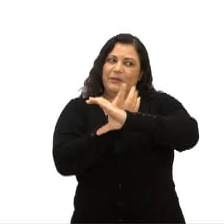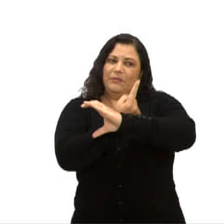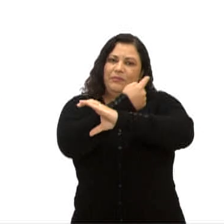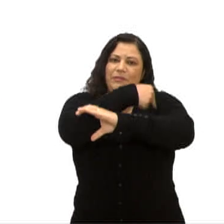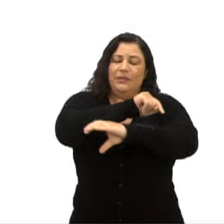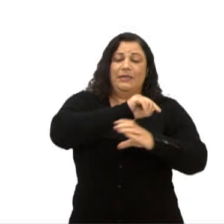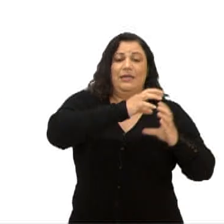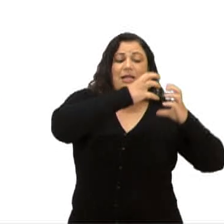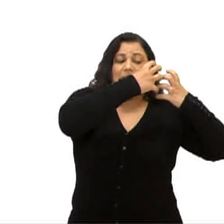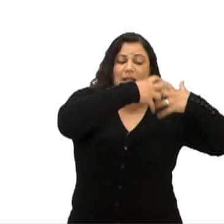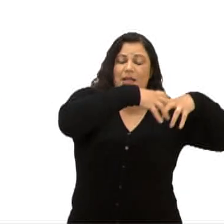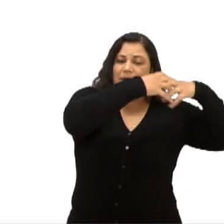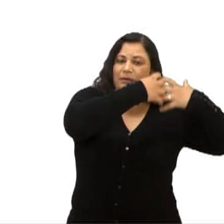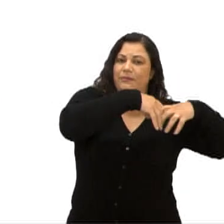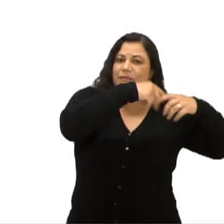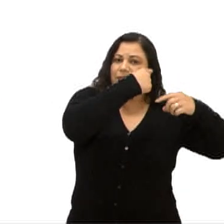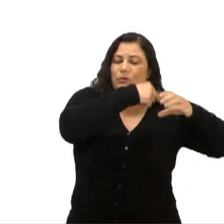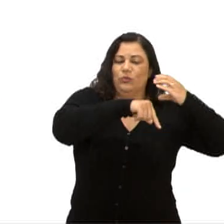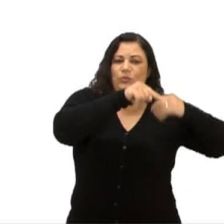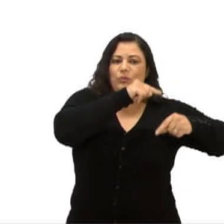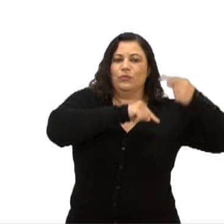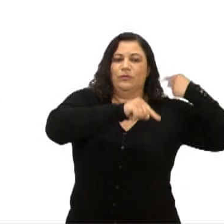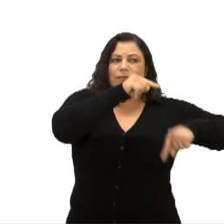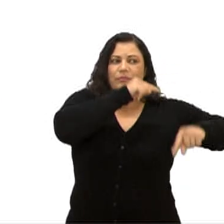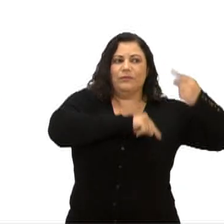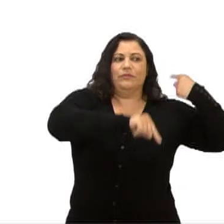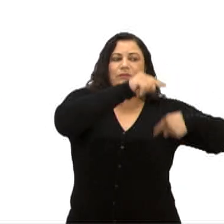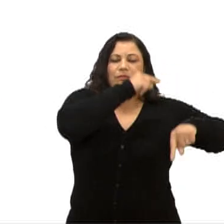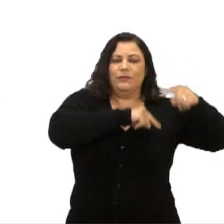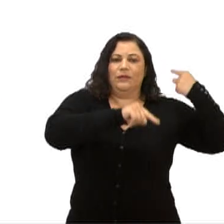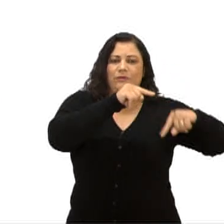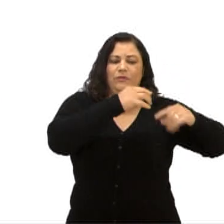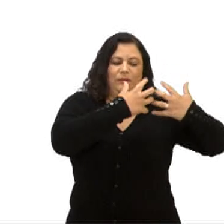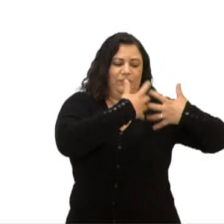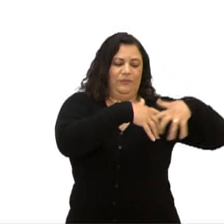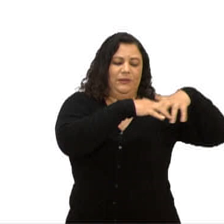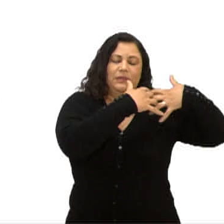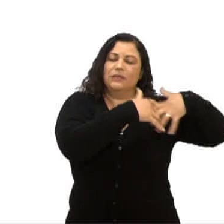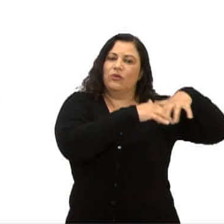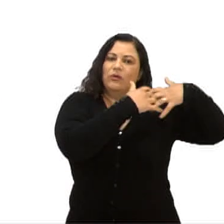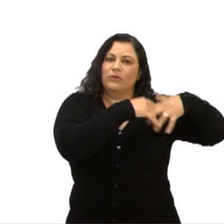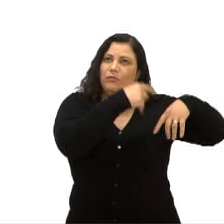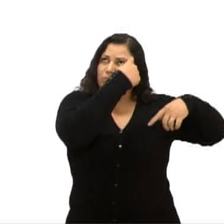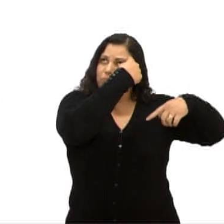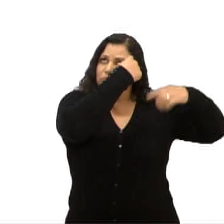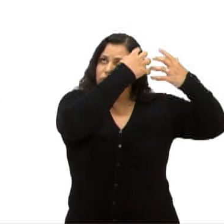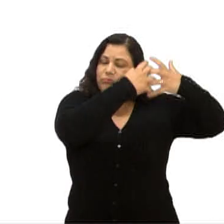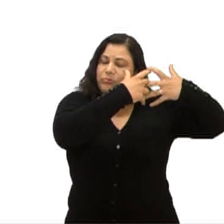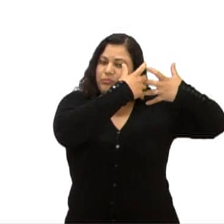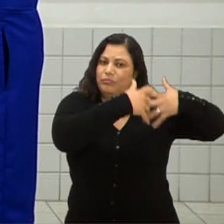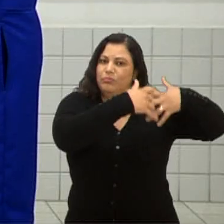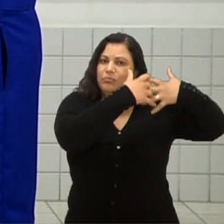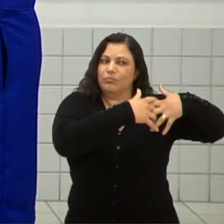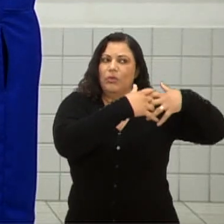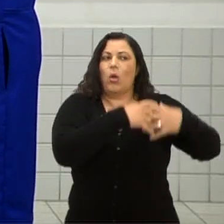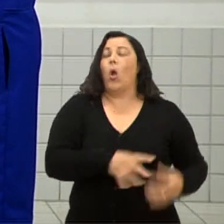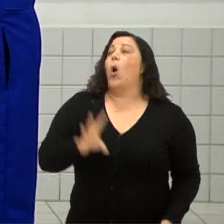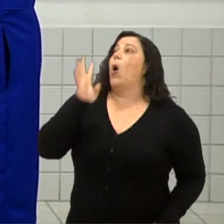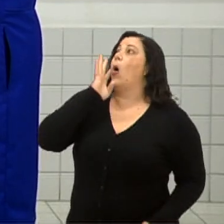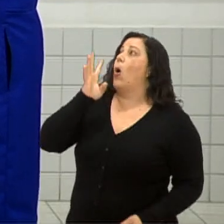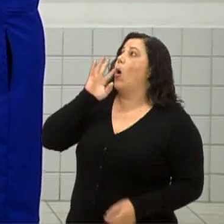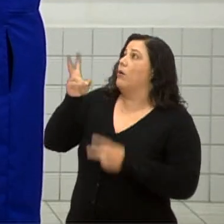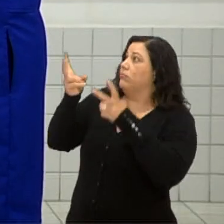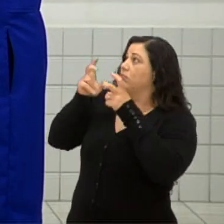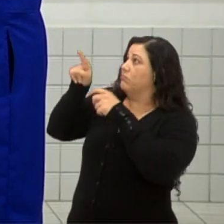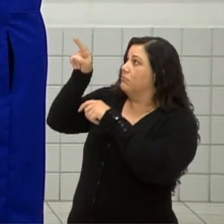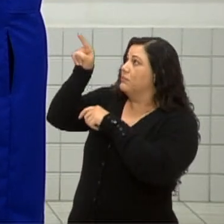com a nossa cóclea, que era a pergunta anterior, e vai mandar o impulso nervoso até o nosso cérebro. E olha que legal, dá até para ver o líquido dentro